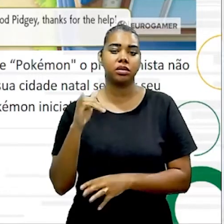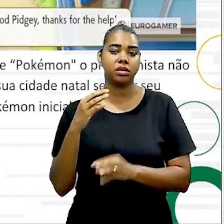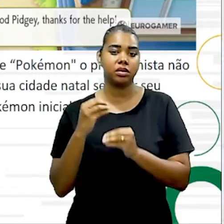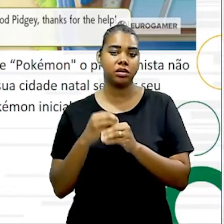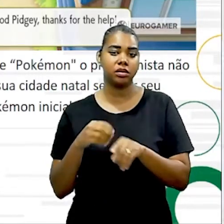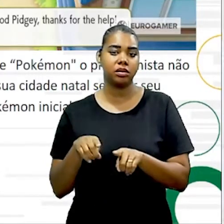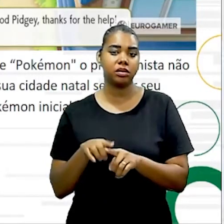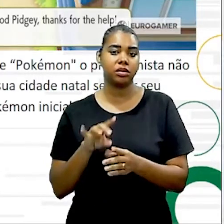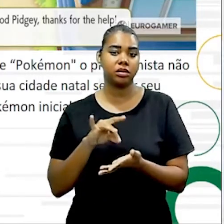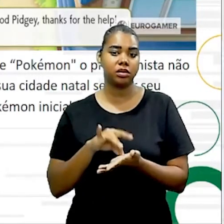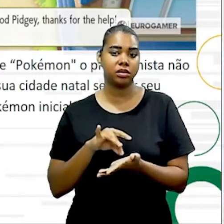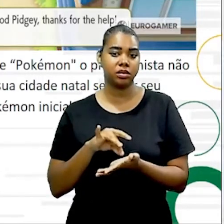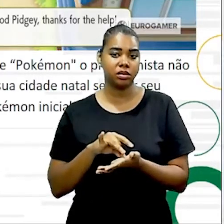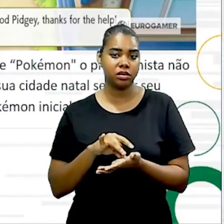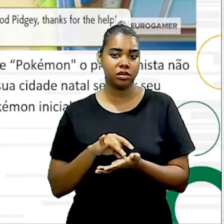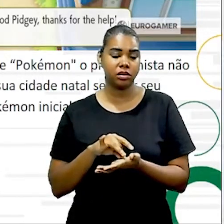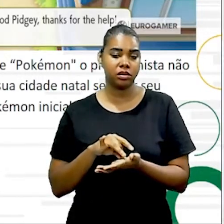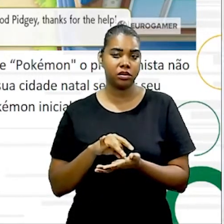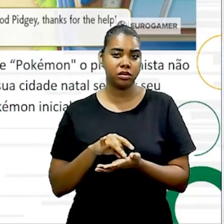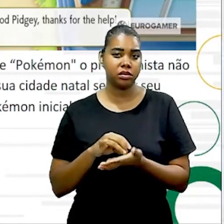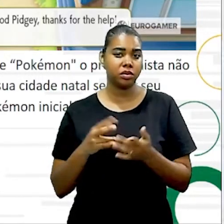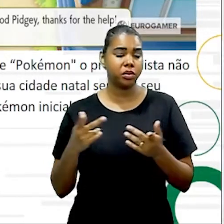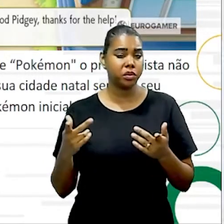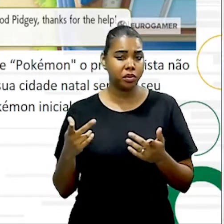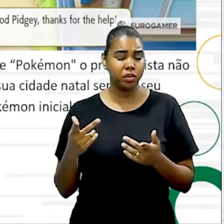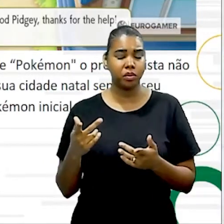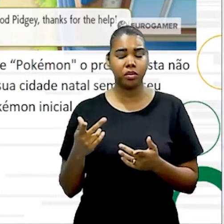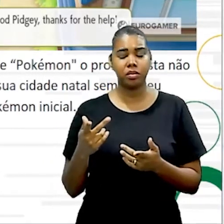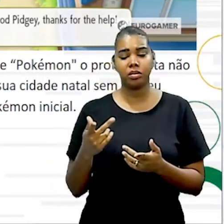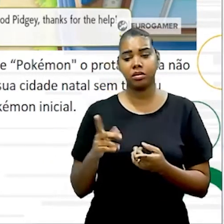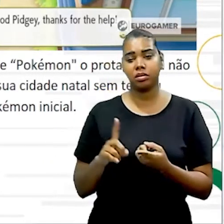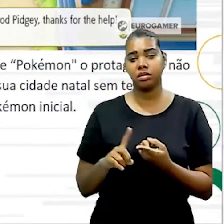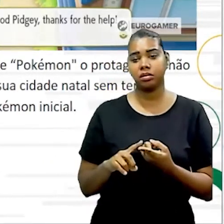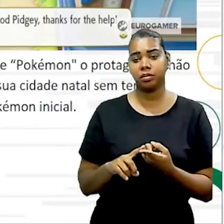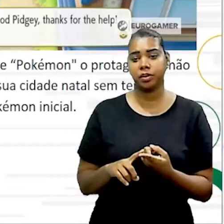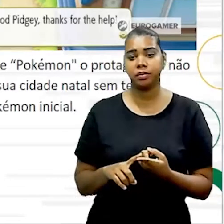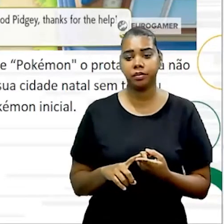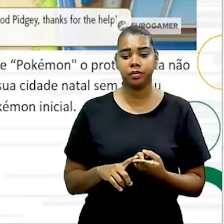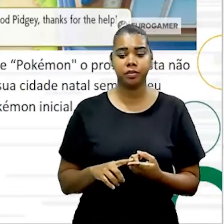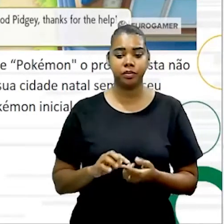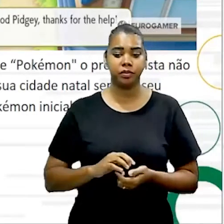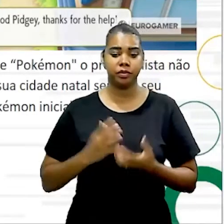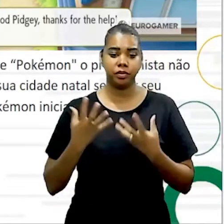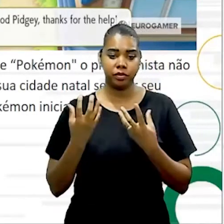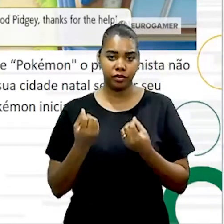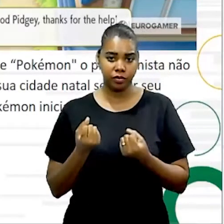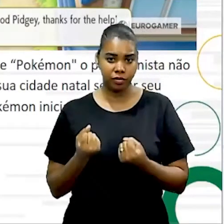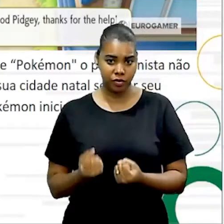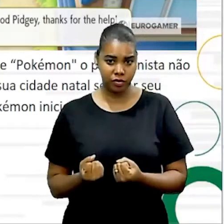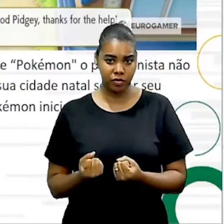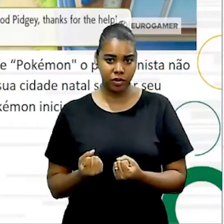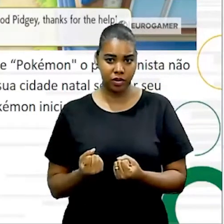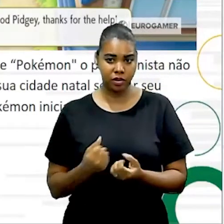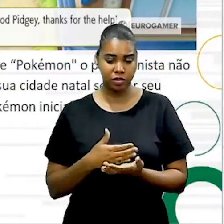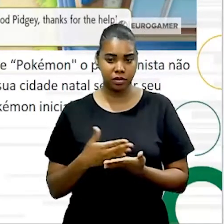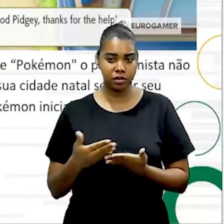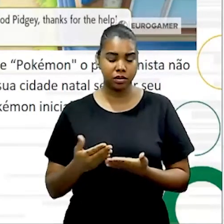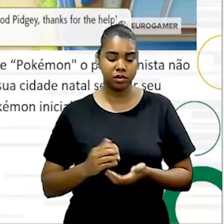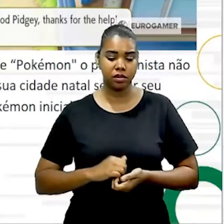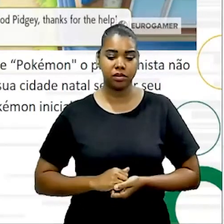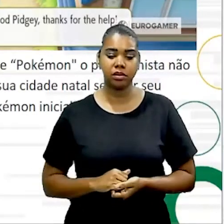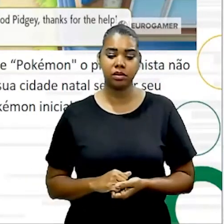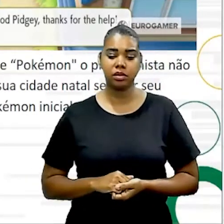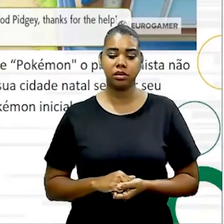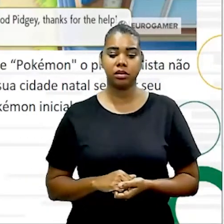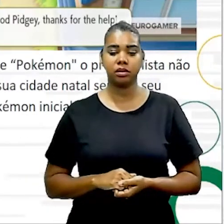chamado, ou na verdade é só algo que impeça de aceitar aquela aventura inicialmente.